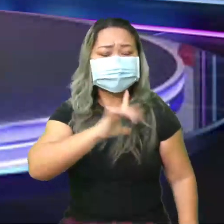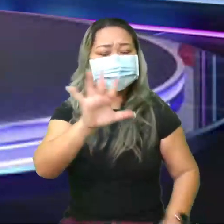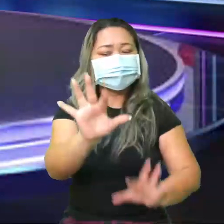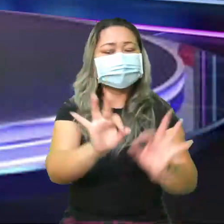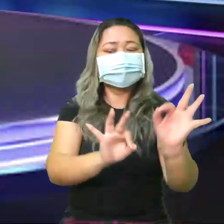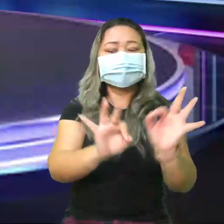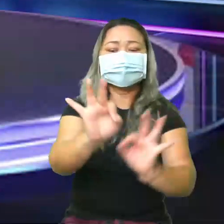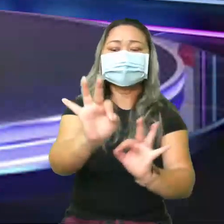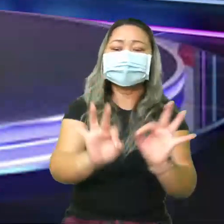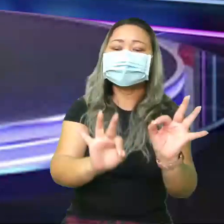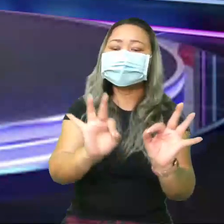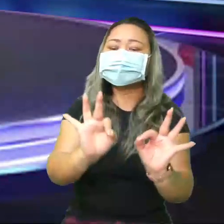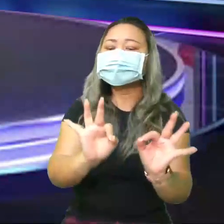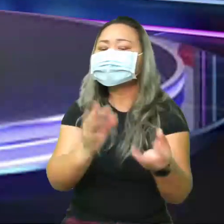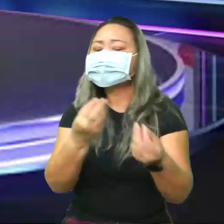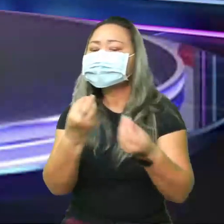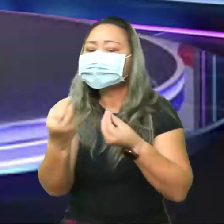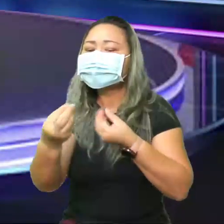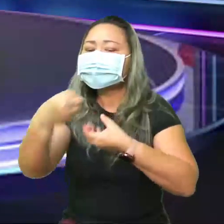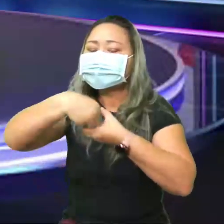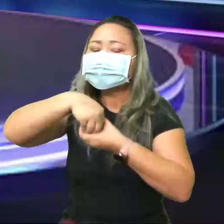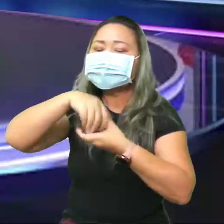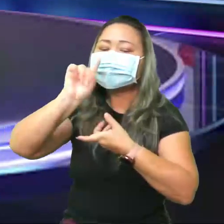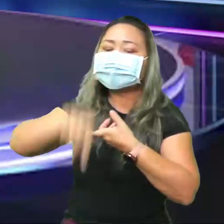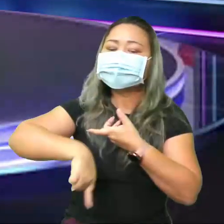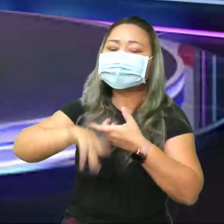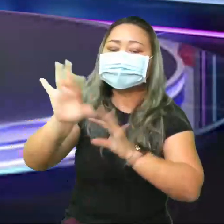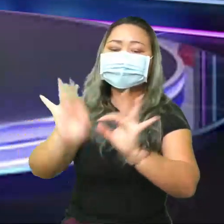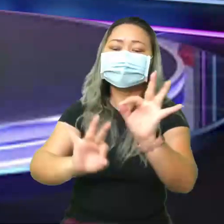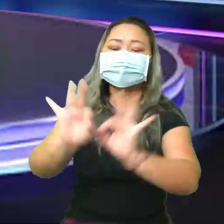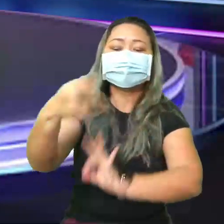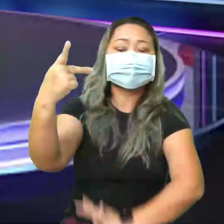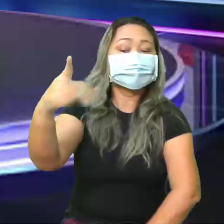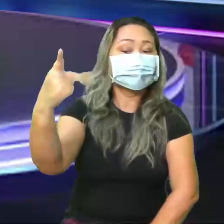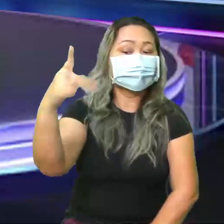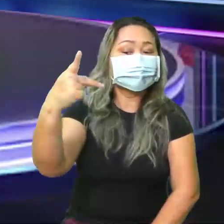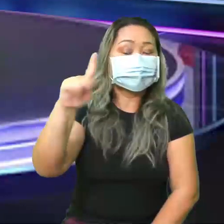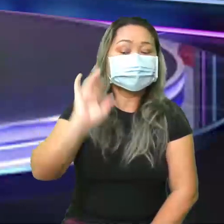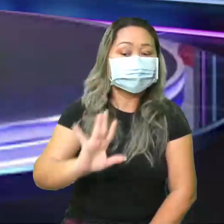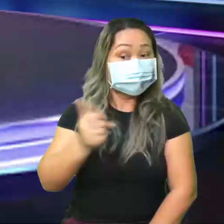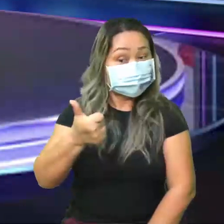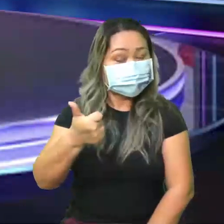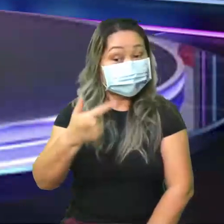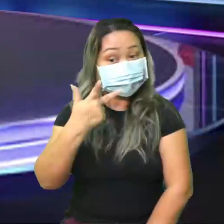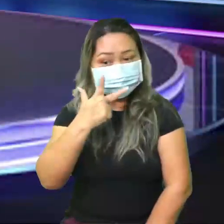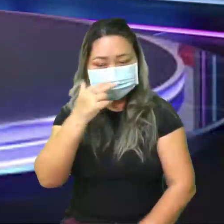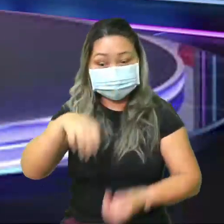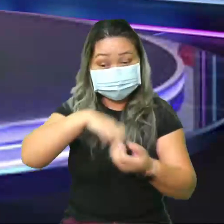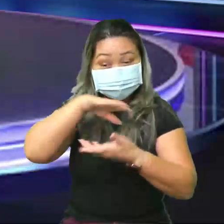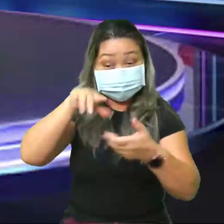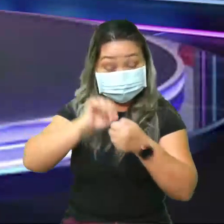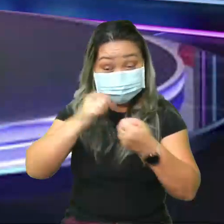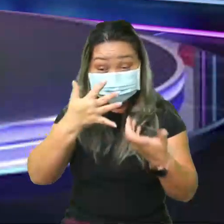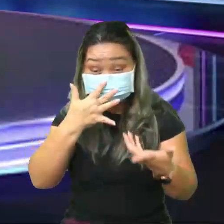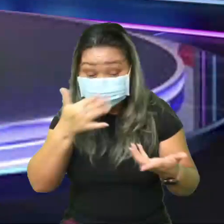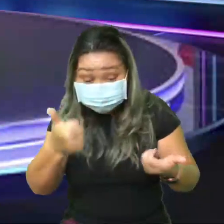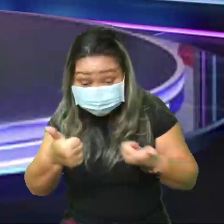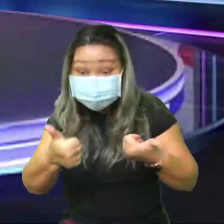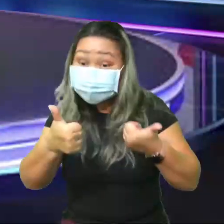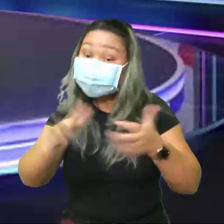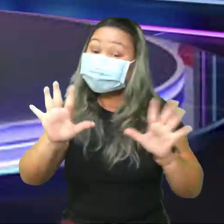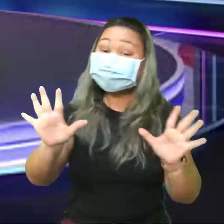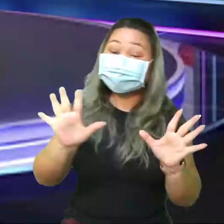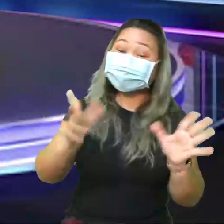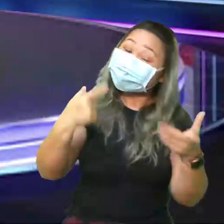sua casa, no seu cantinho, vamos dizer assim. Se você tem um cantinho na sua casa que é só seu, que você é